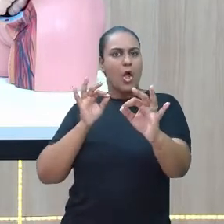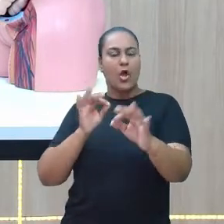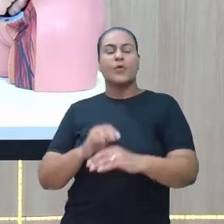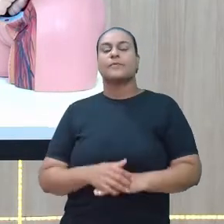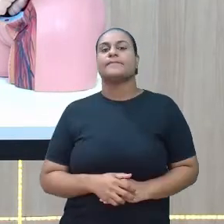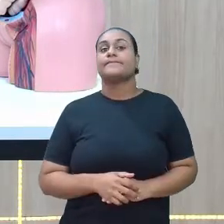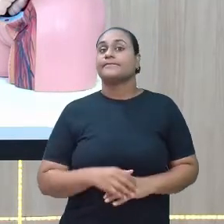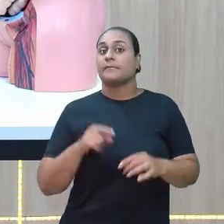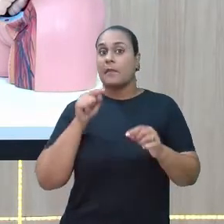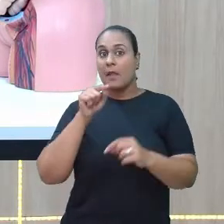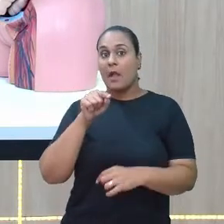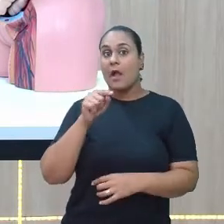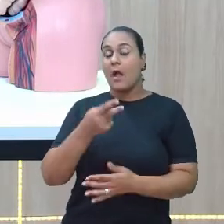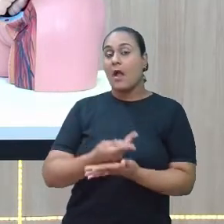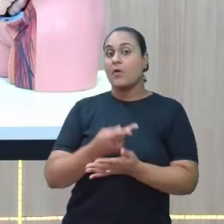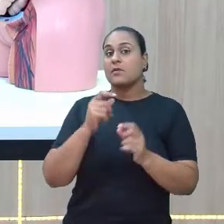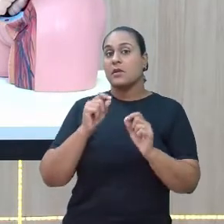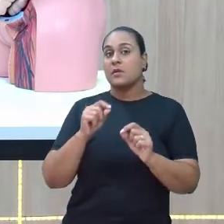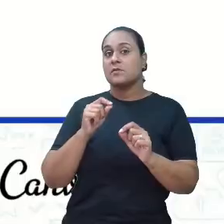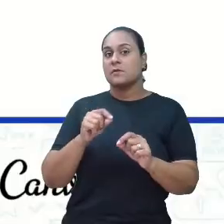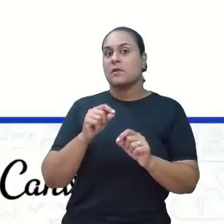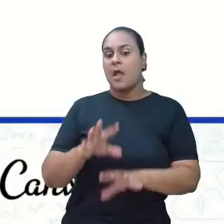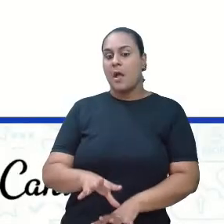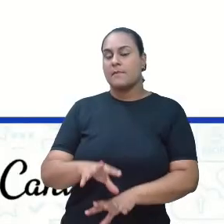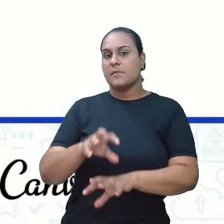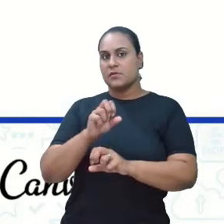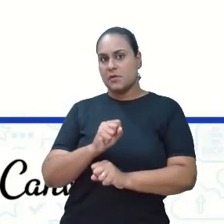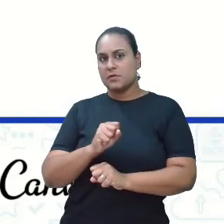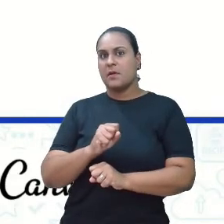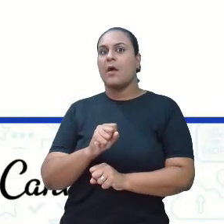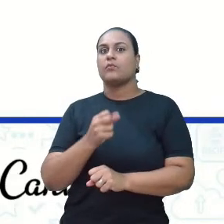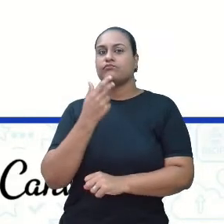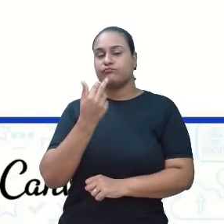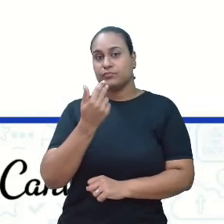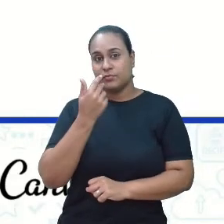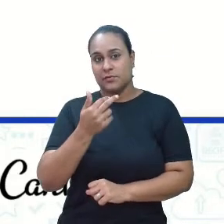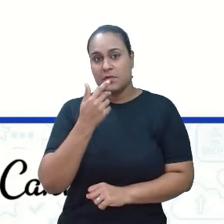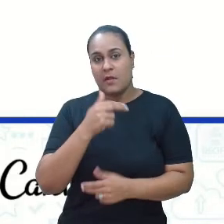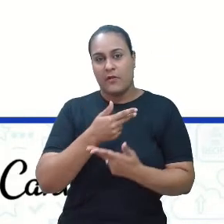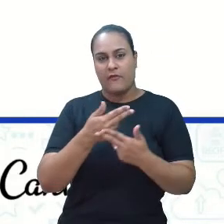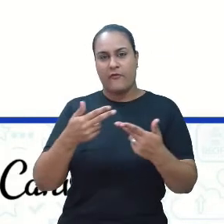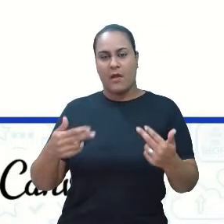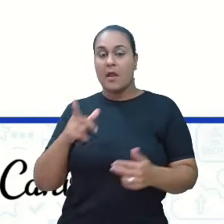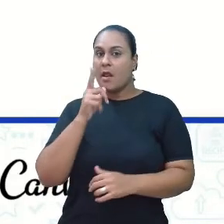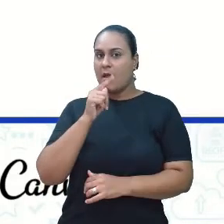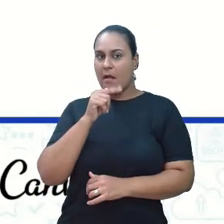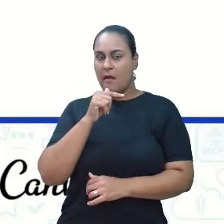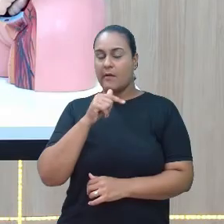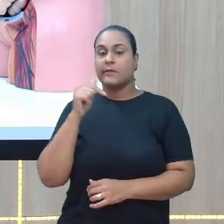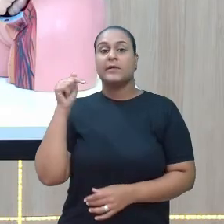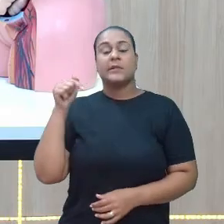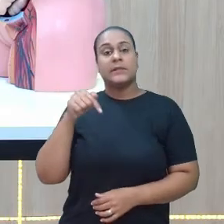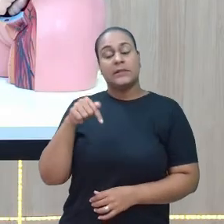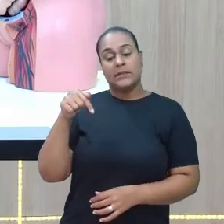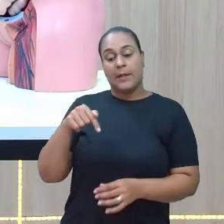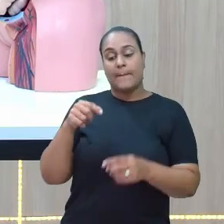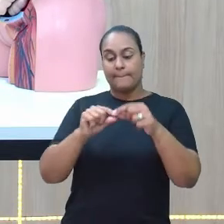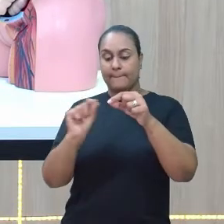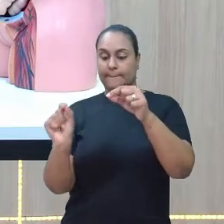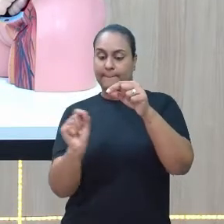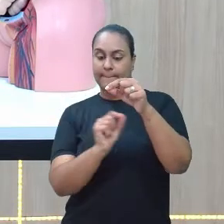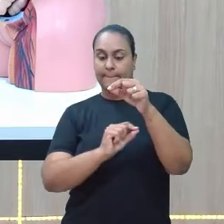é nele que ocorre a absorção de grande parte dos nutrientes e da água. E é nele que